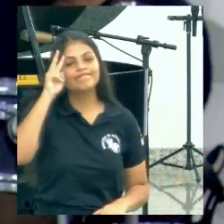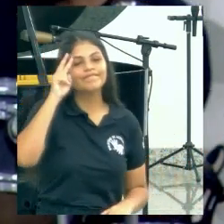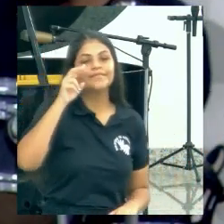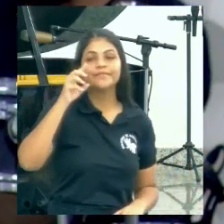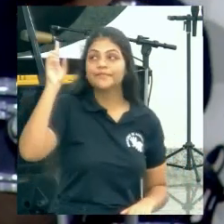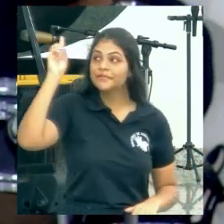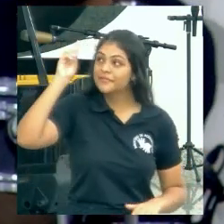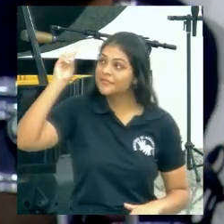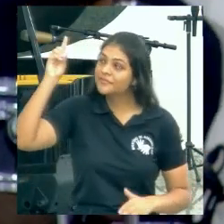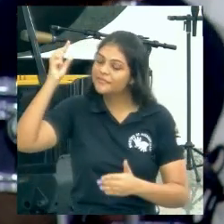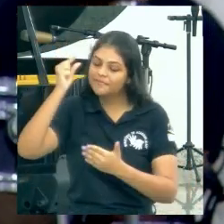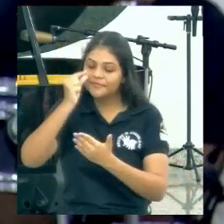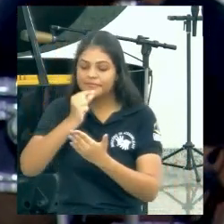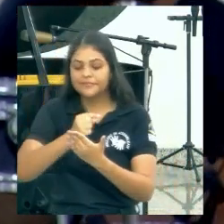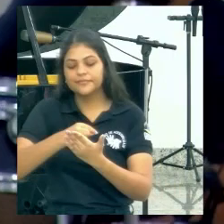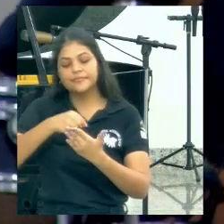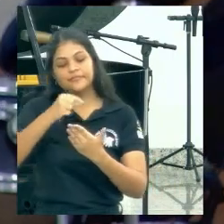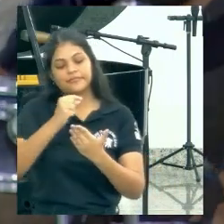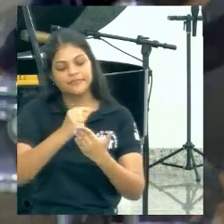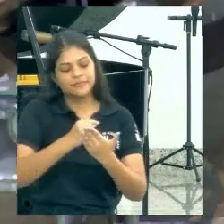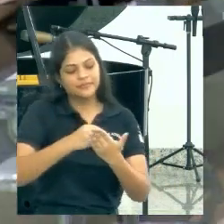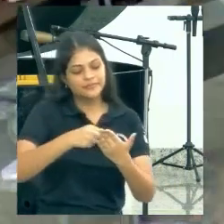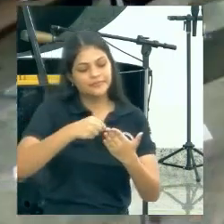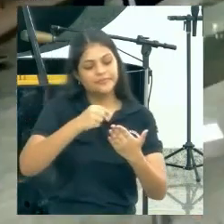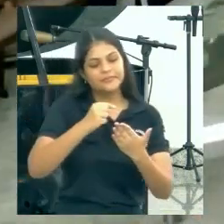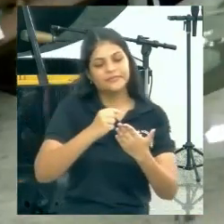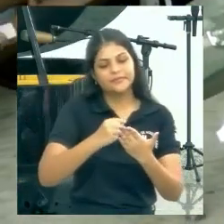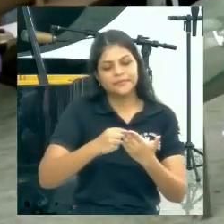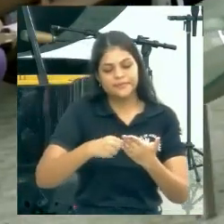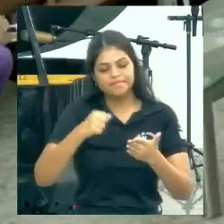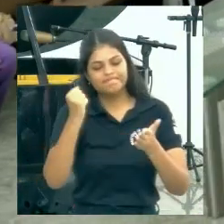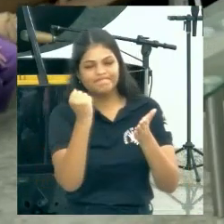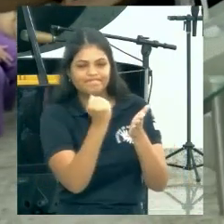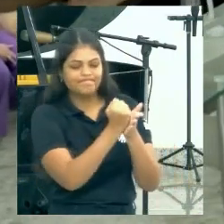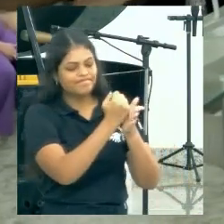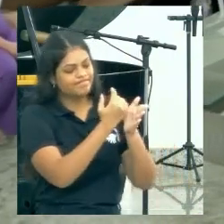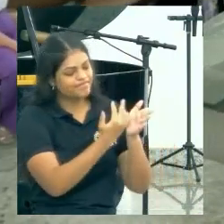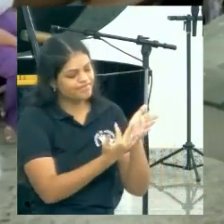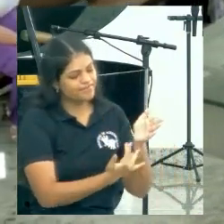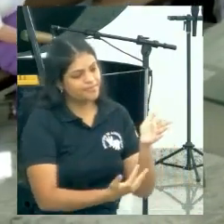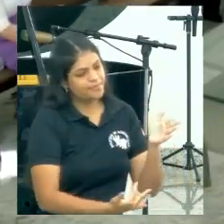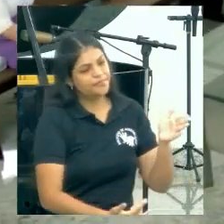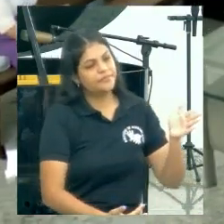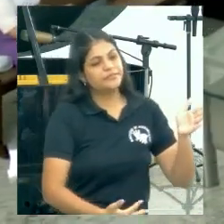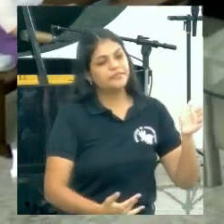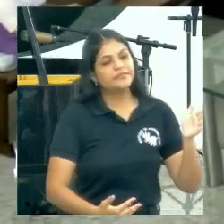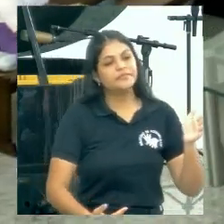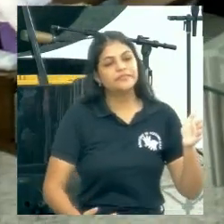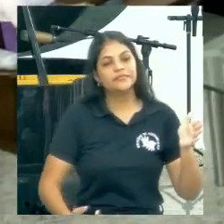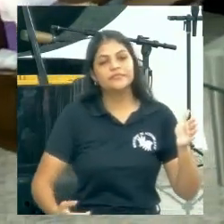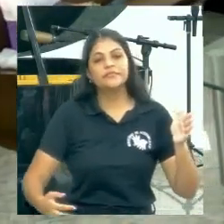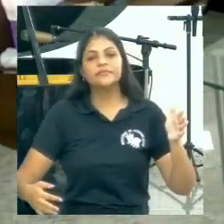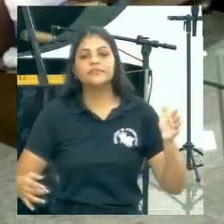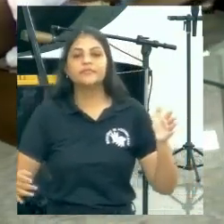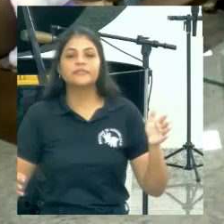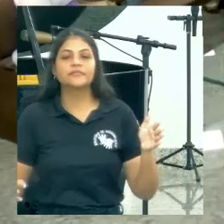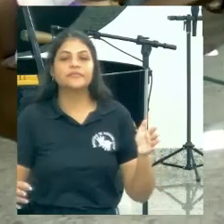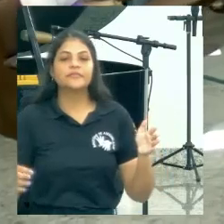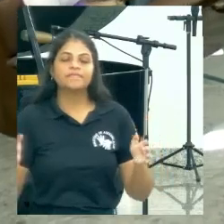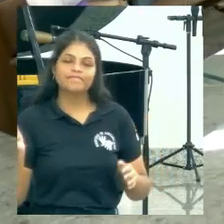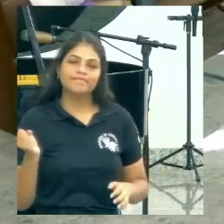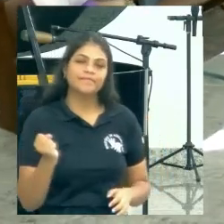Escreveu com o seu próprio sangue um capítulo novo.